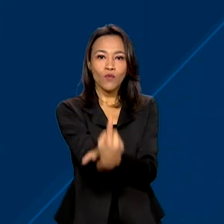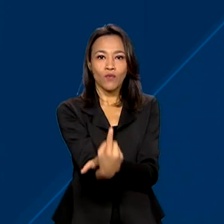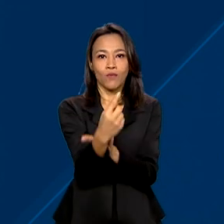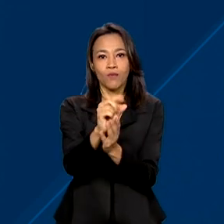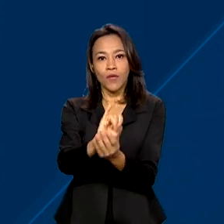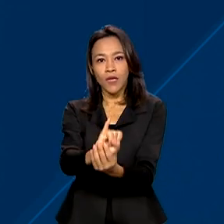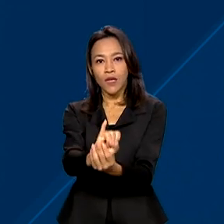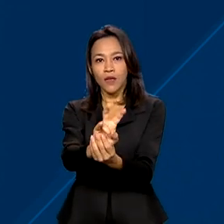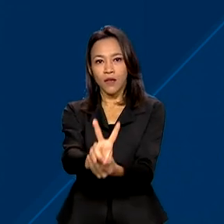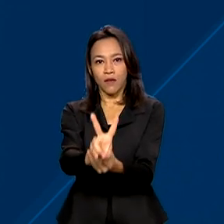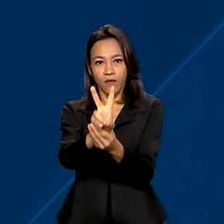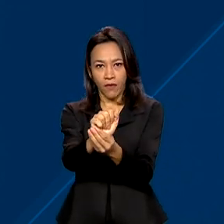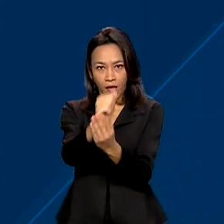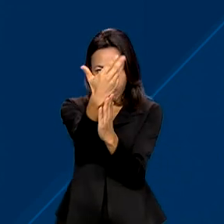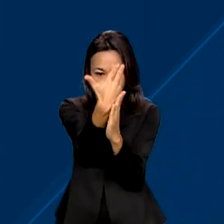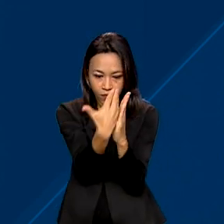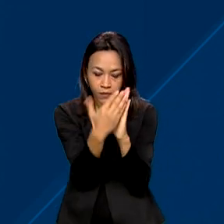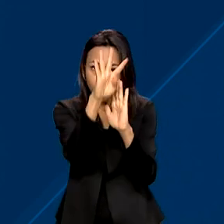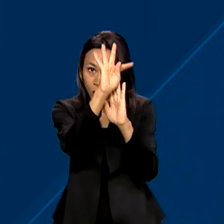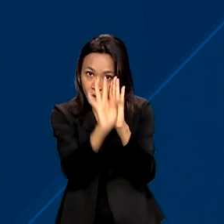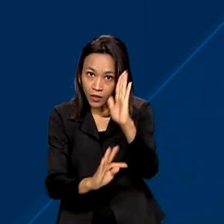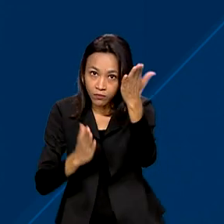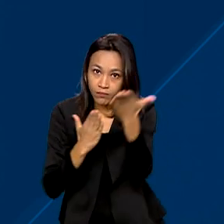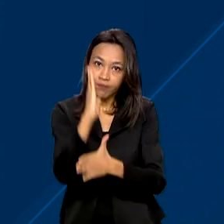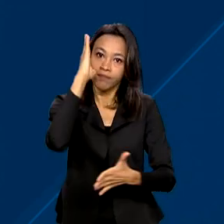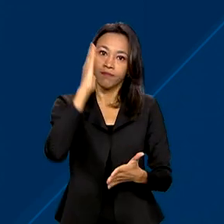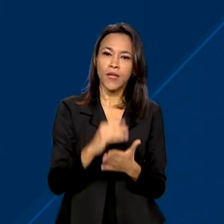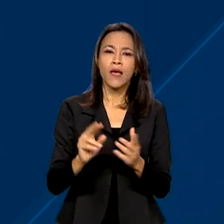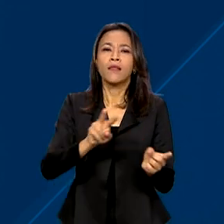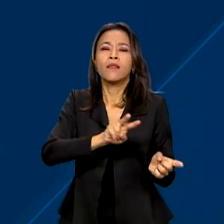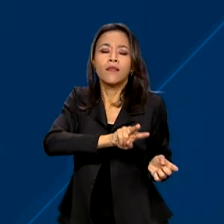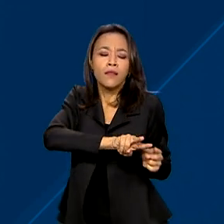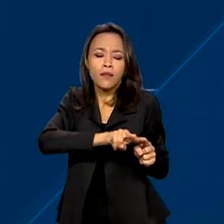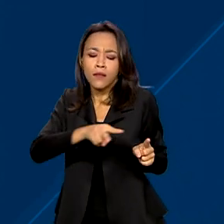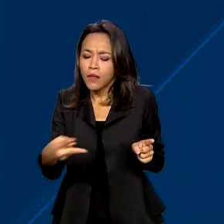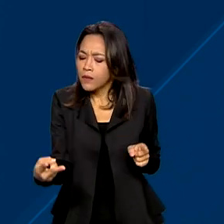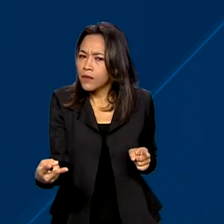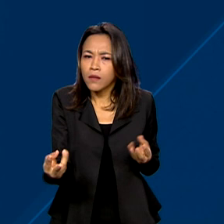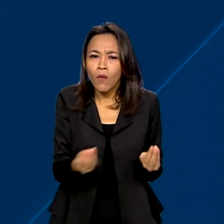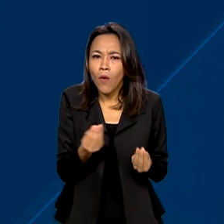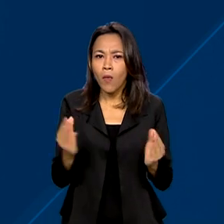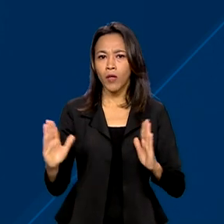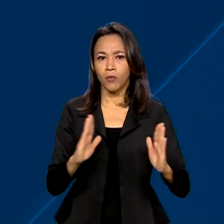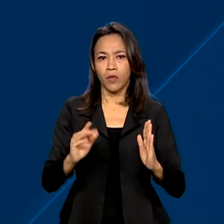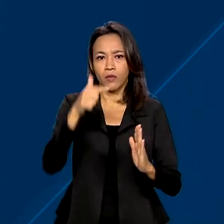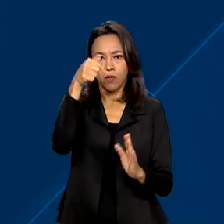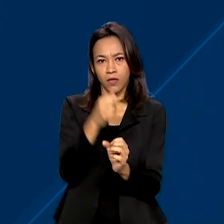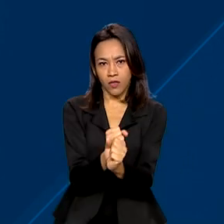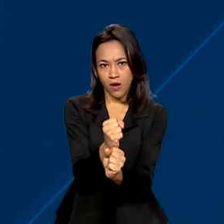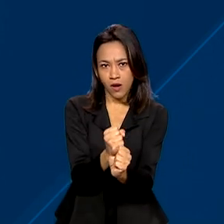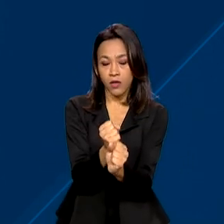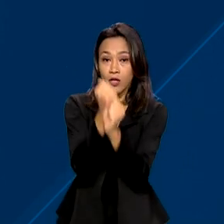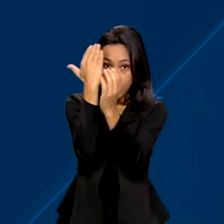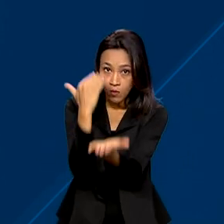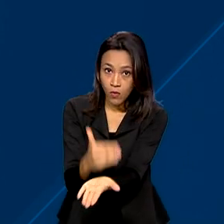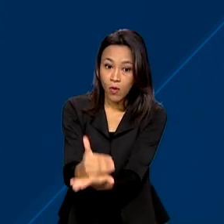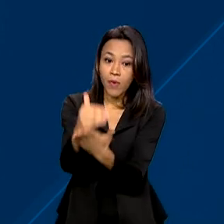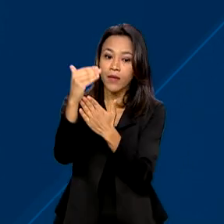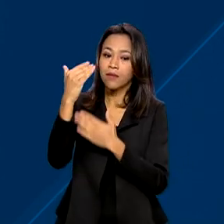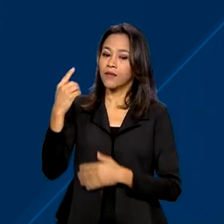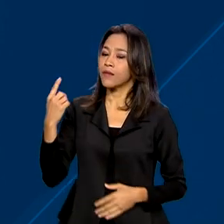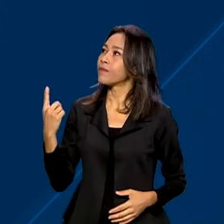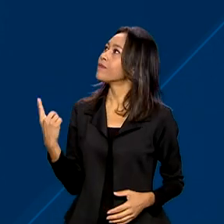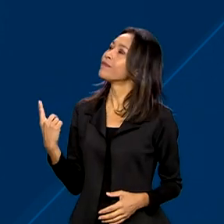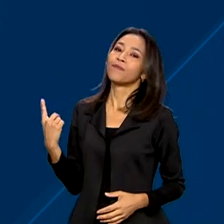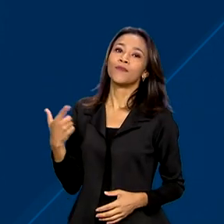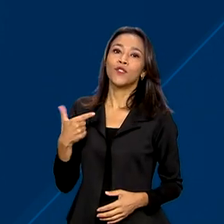do ao texto que foi aprovado o prazo para transição dos impostos é de 7 anos e começa a contar a